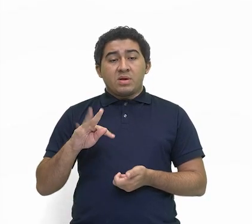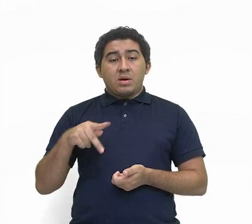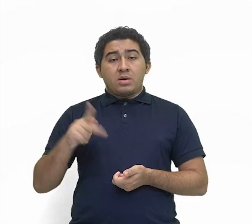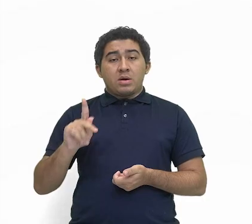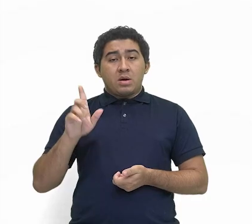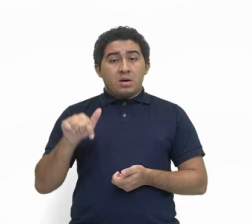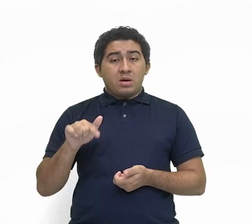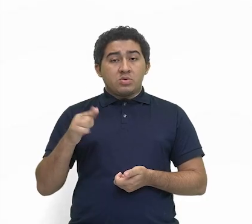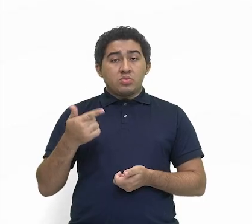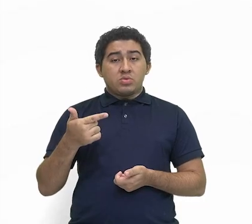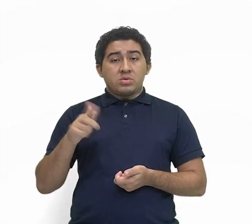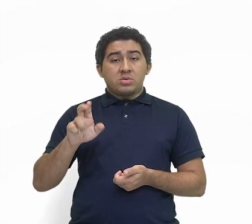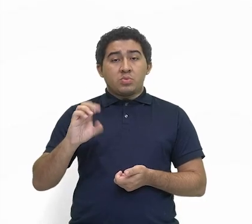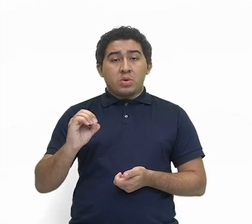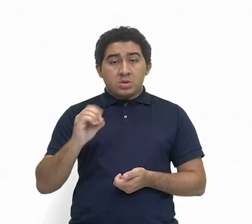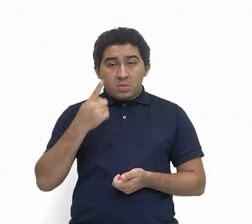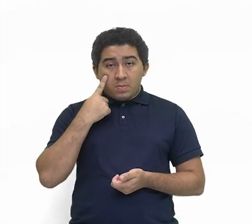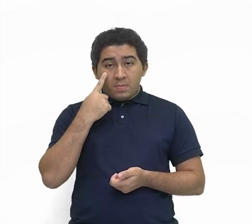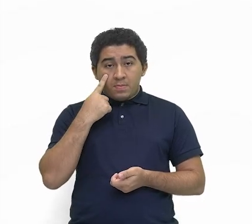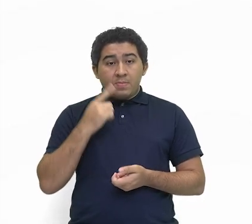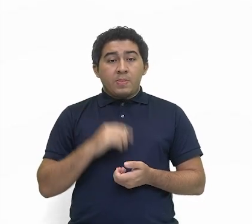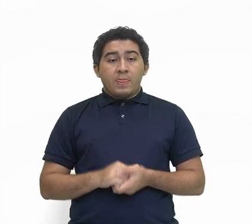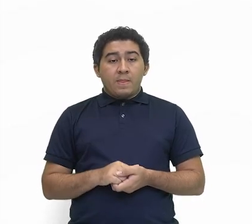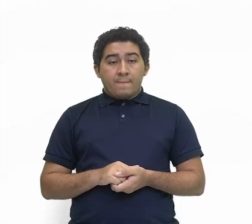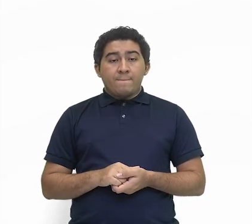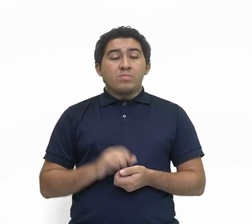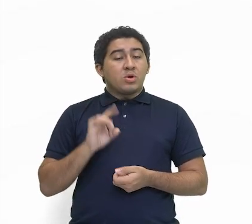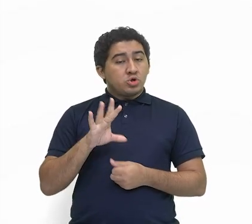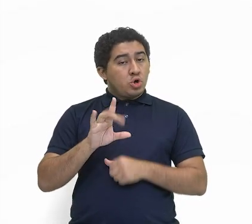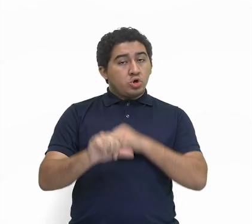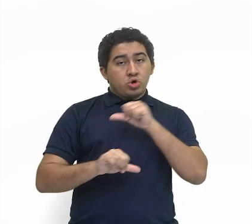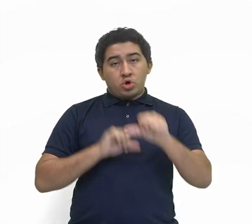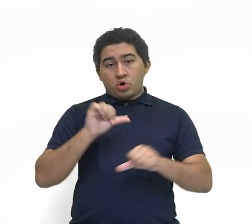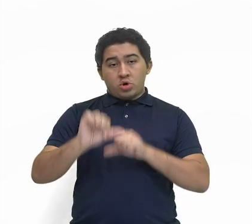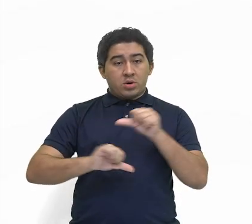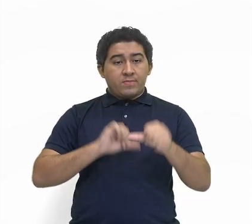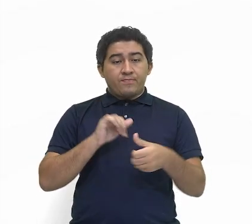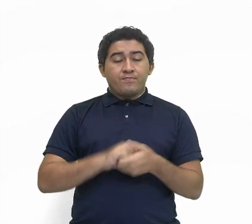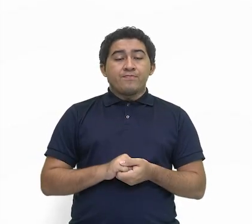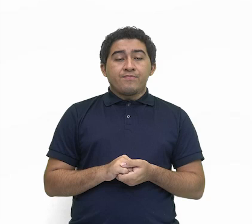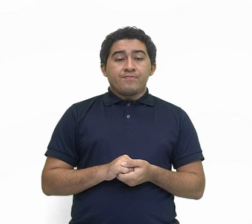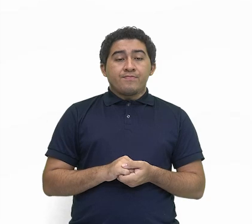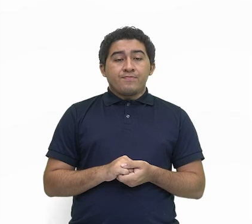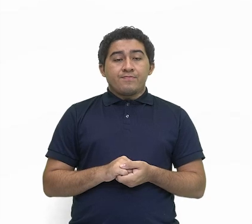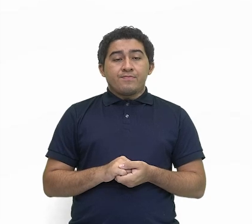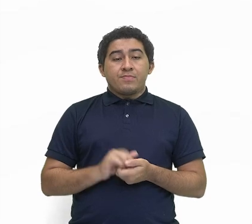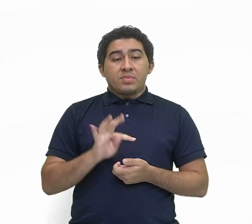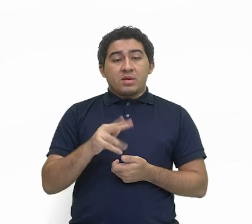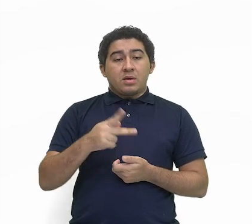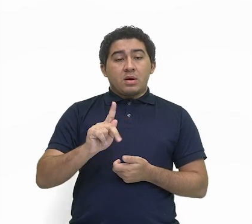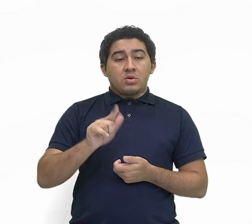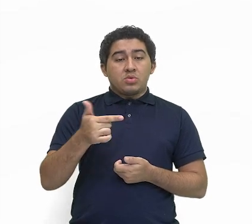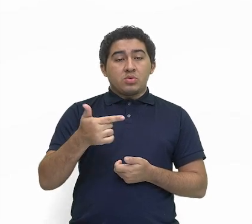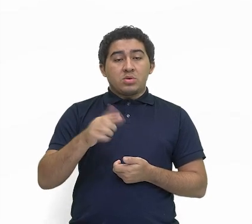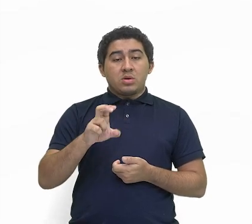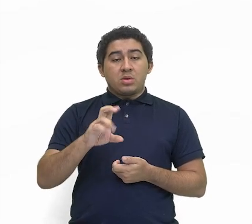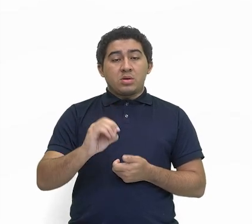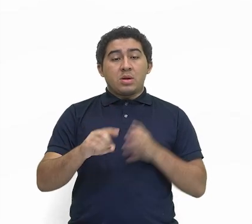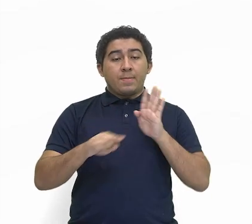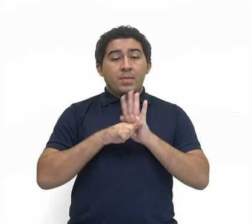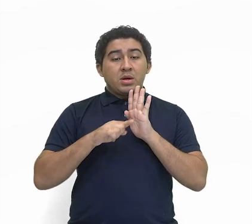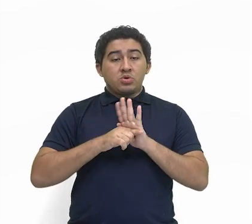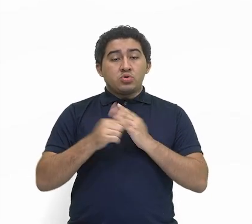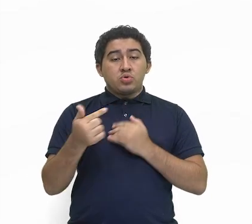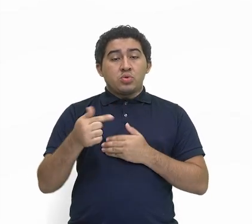vale 250, está aqui a temperatura em Kelvin, eu coloco aqui no lugar do TK 250, diminuo de